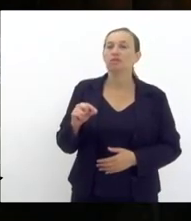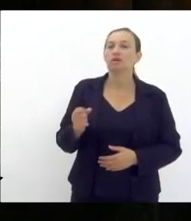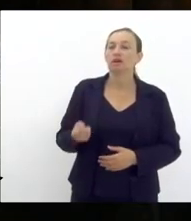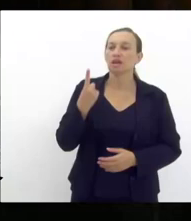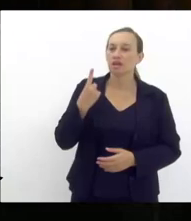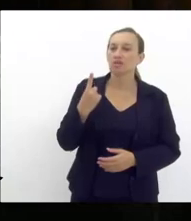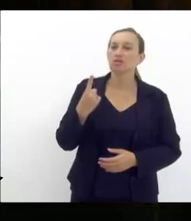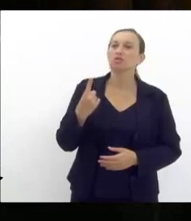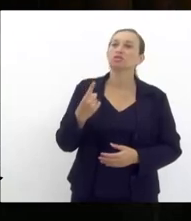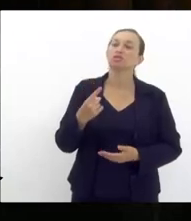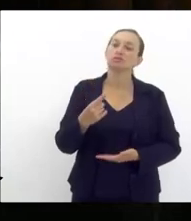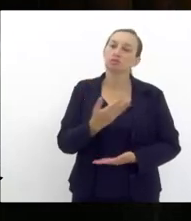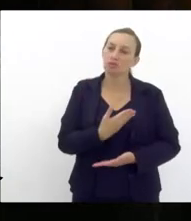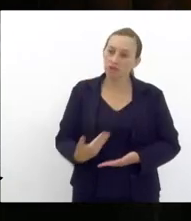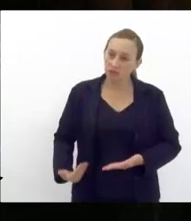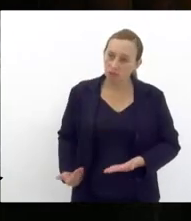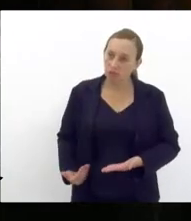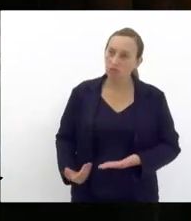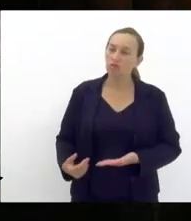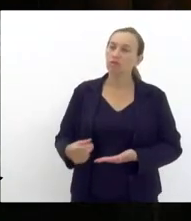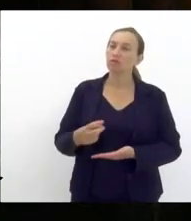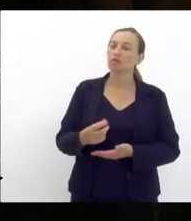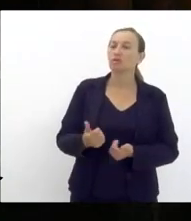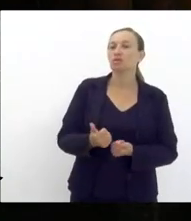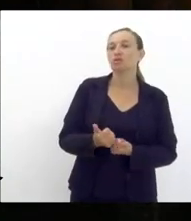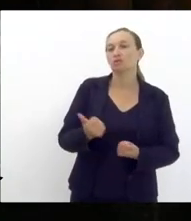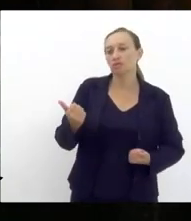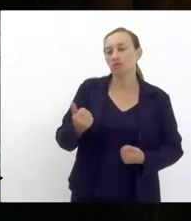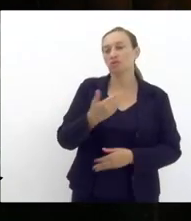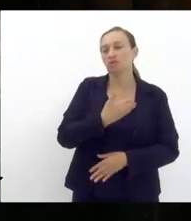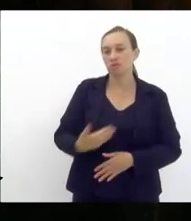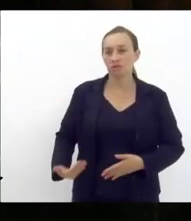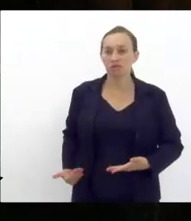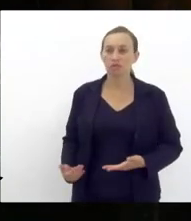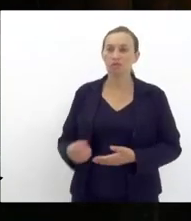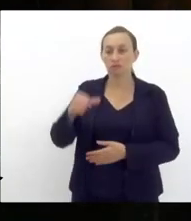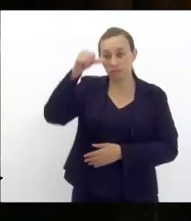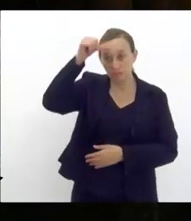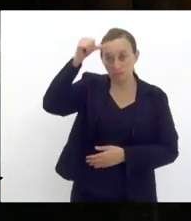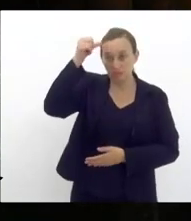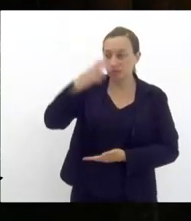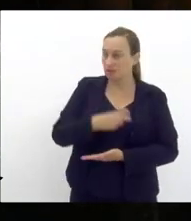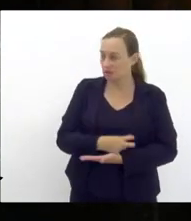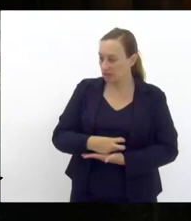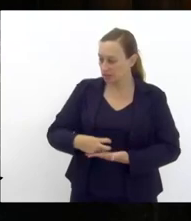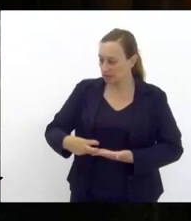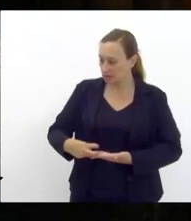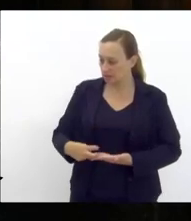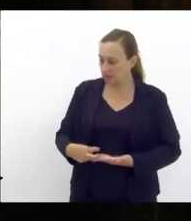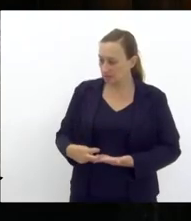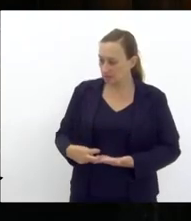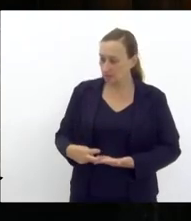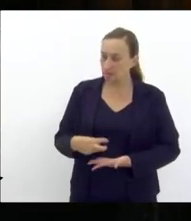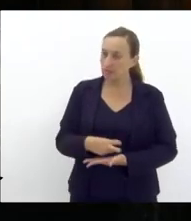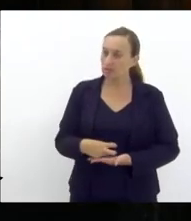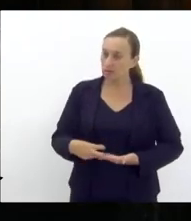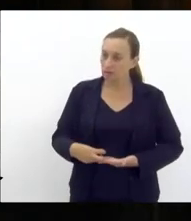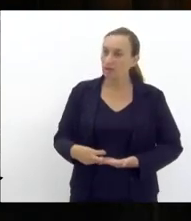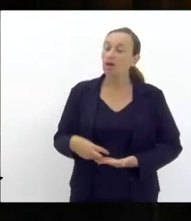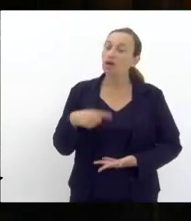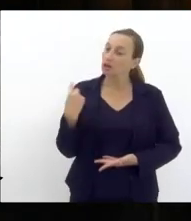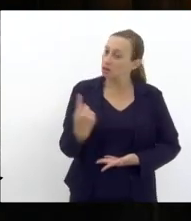Wilson e do então vice-governador Cláudio Castro e nesse sentido é importante que nós